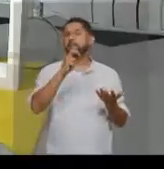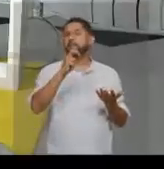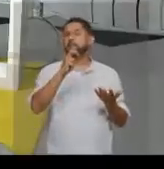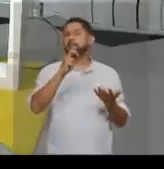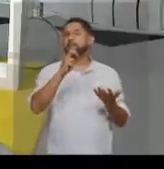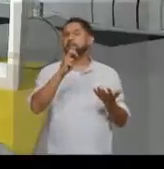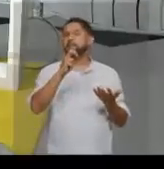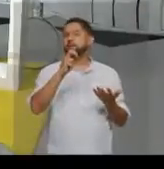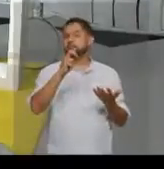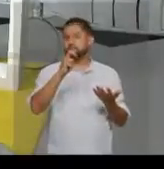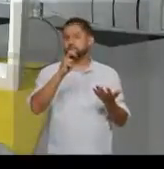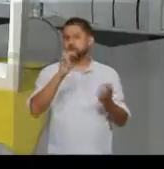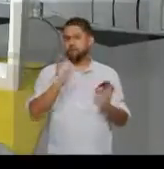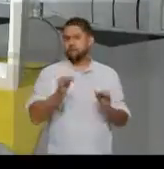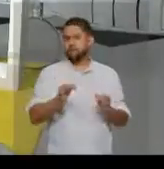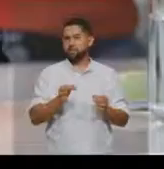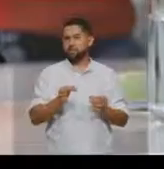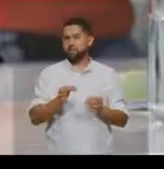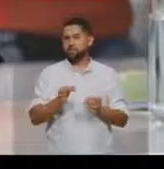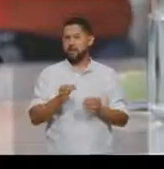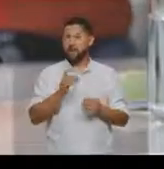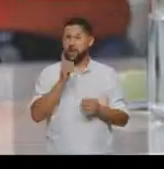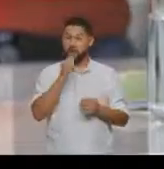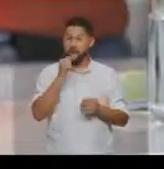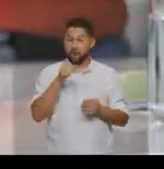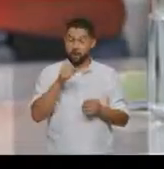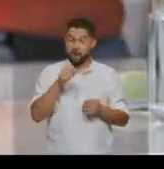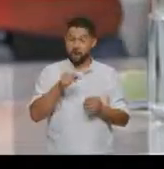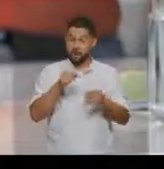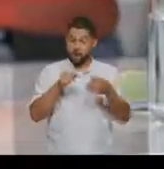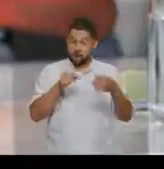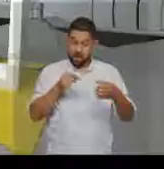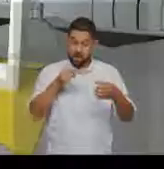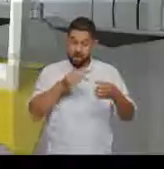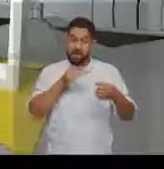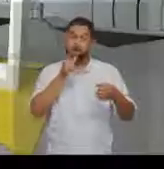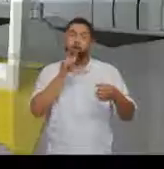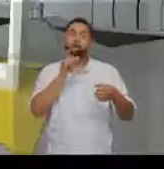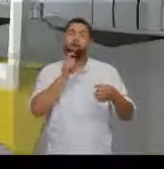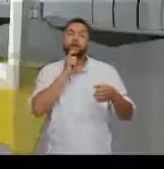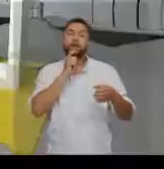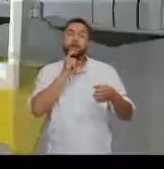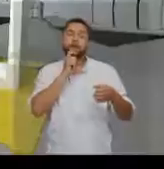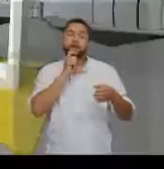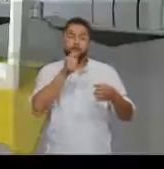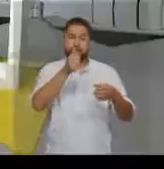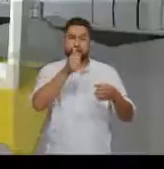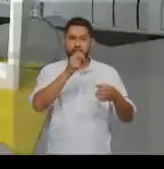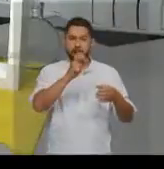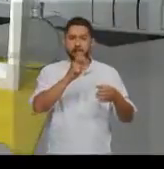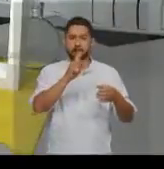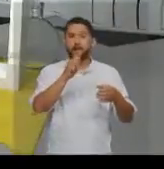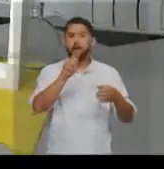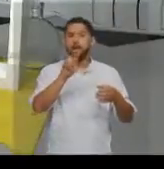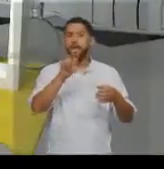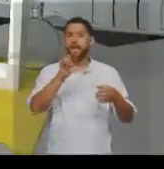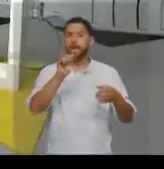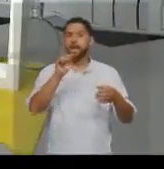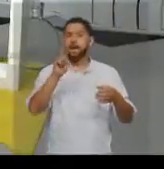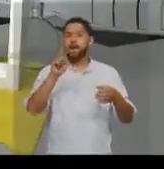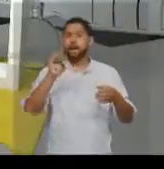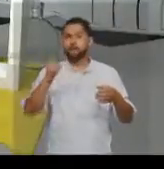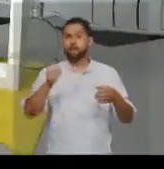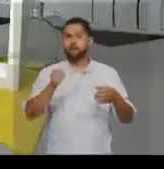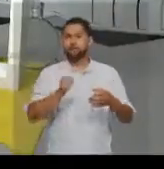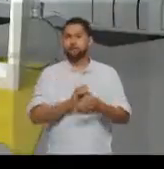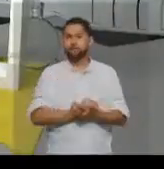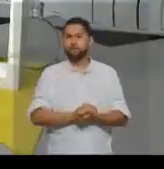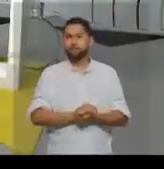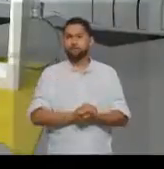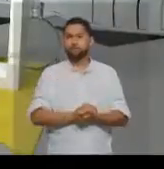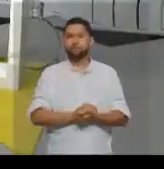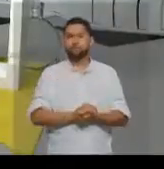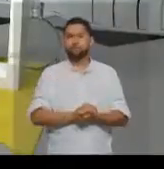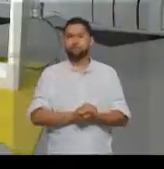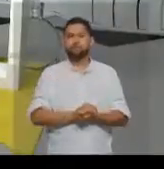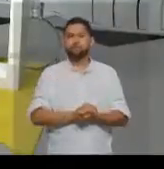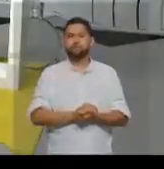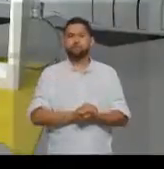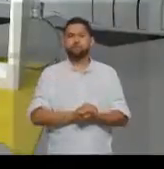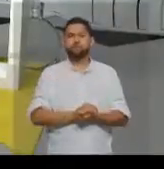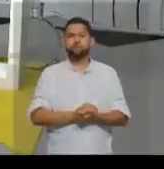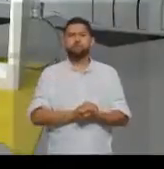graus, ok? Então, essa água está a mais ou menos uns 15 graus. Então, agora vamos medir a temperatura da outra água.